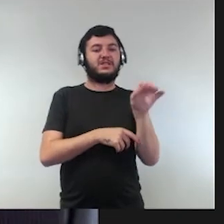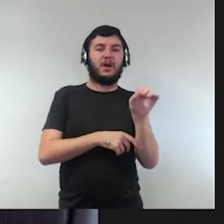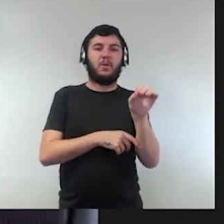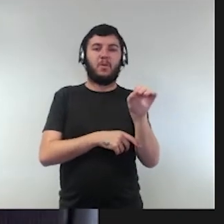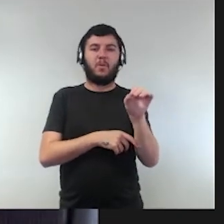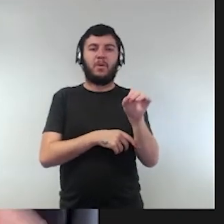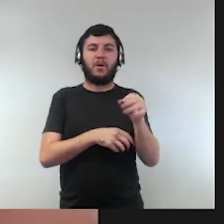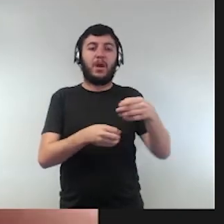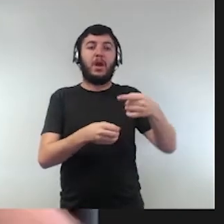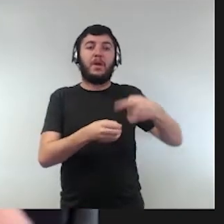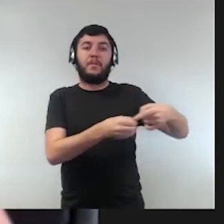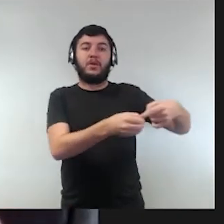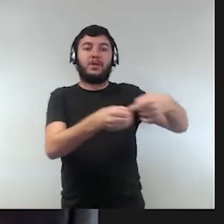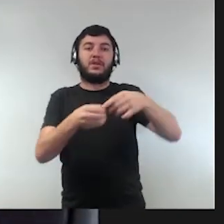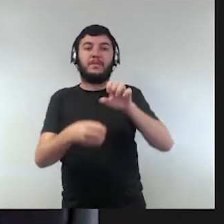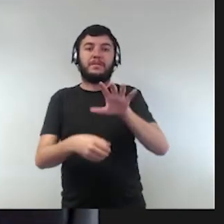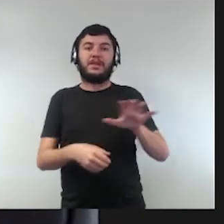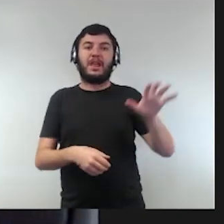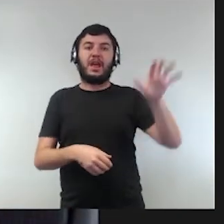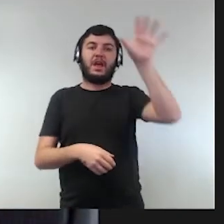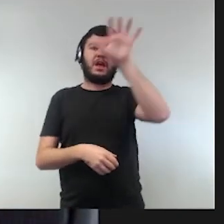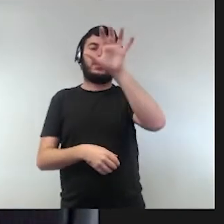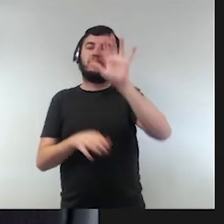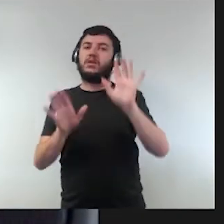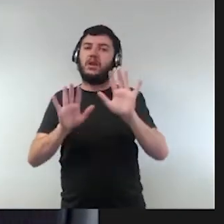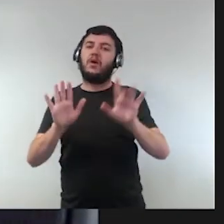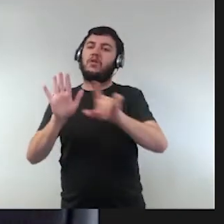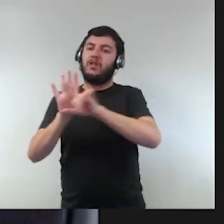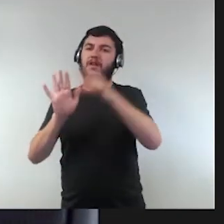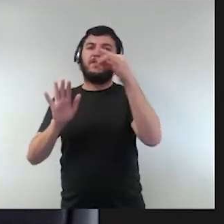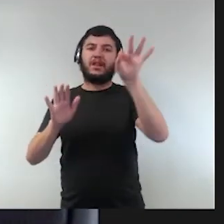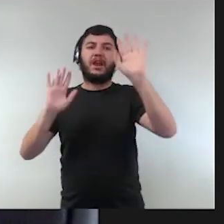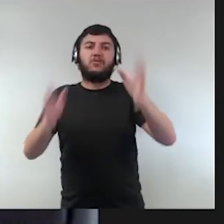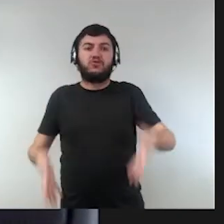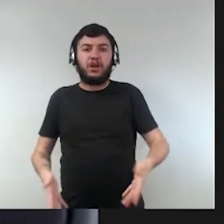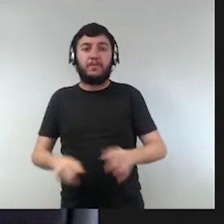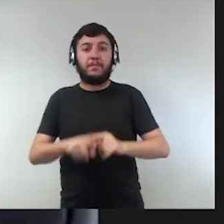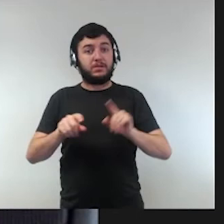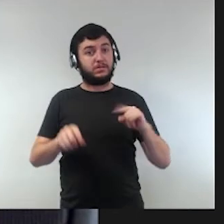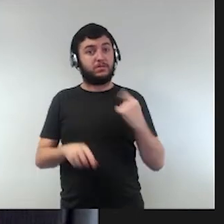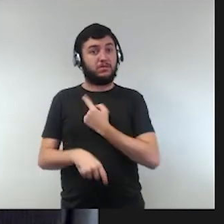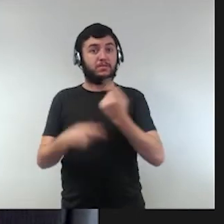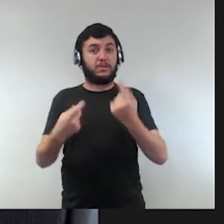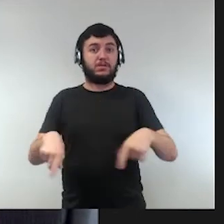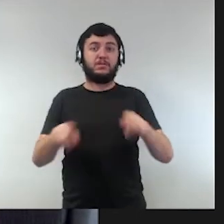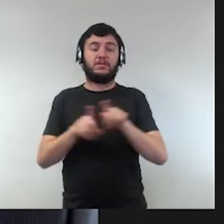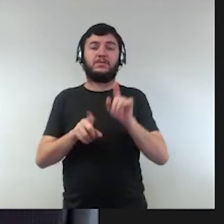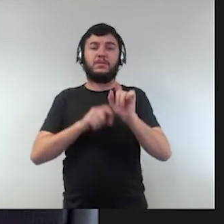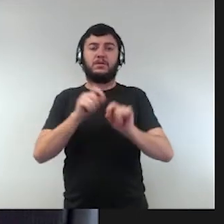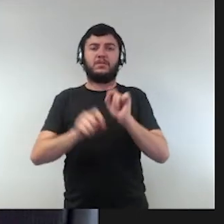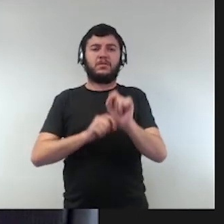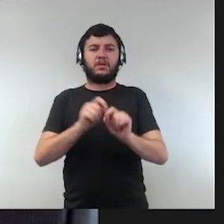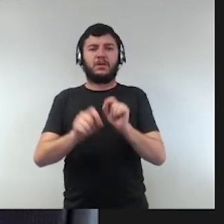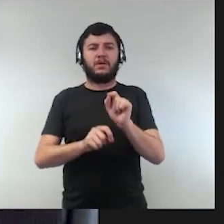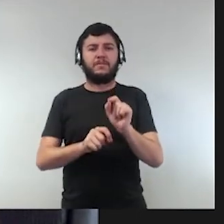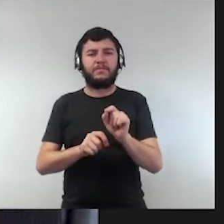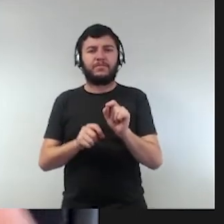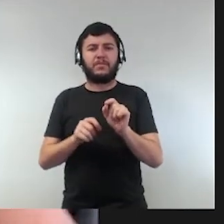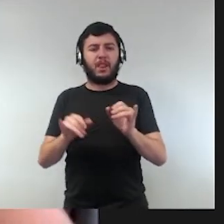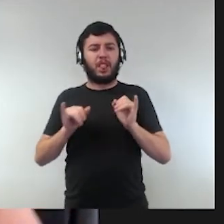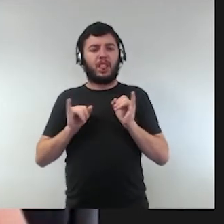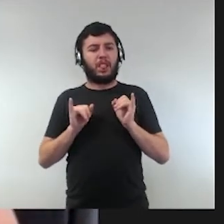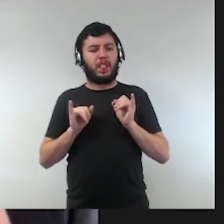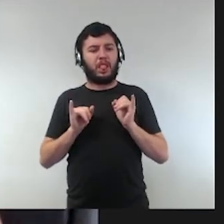federal? Claro que não, porque já existe uma lei federal para isso. É preciso que nós saiamos dessa inação